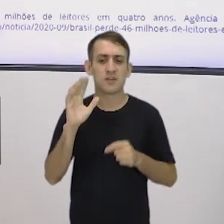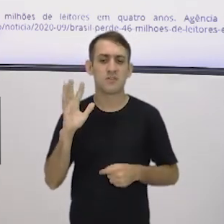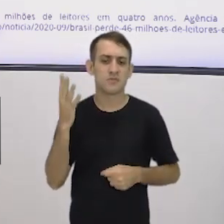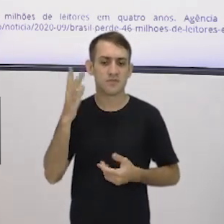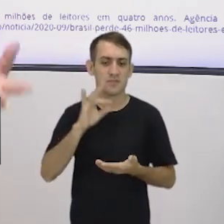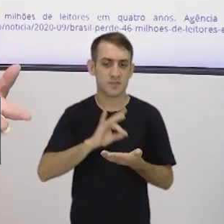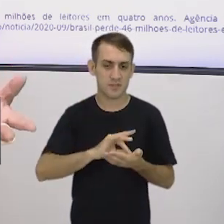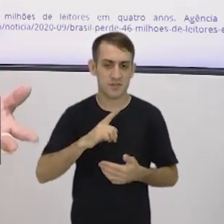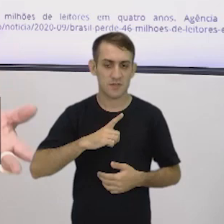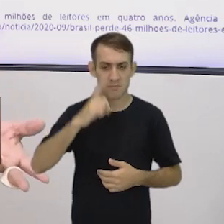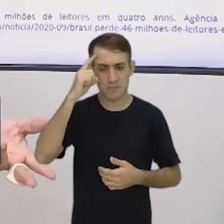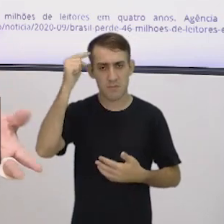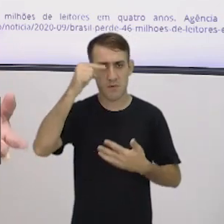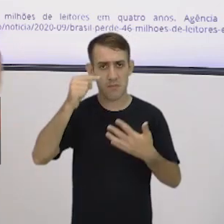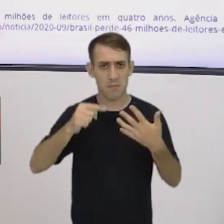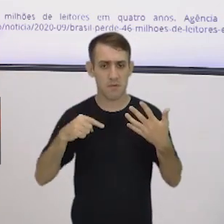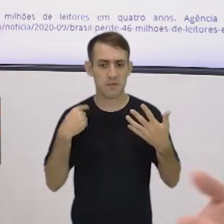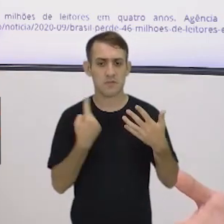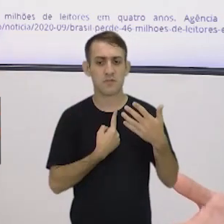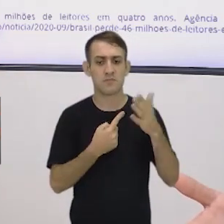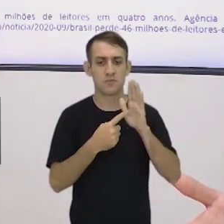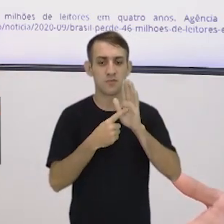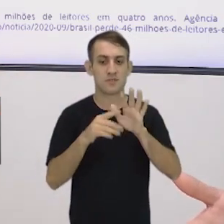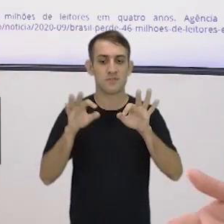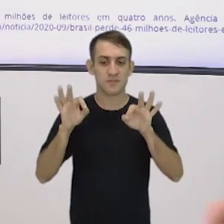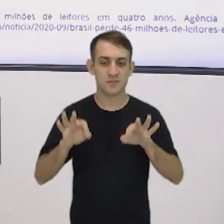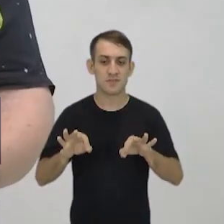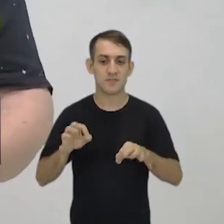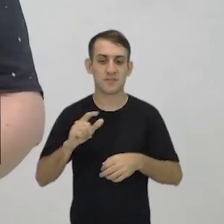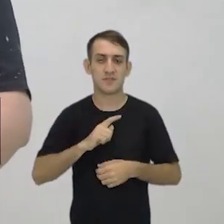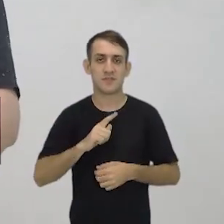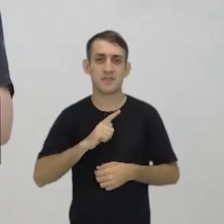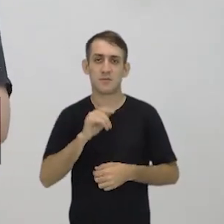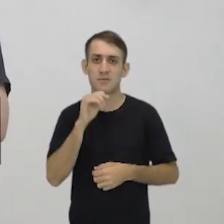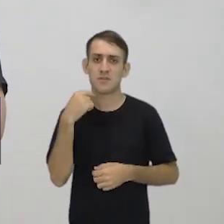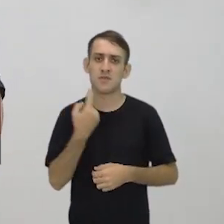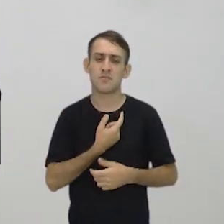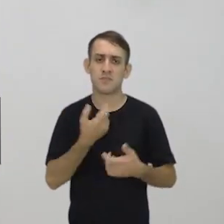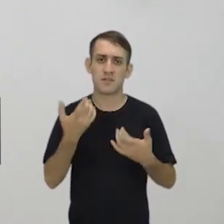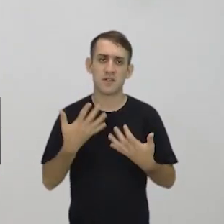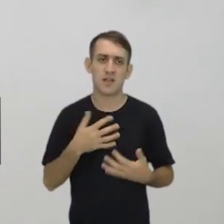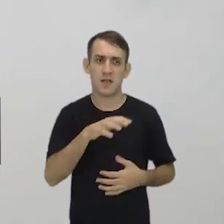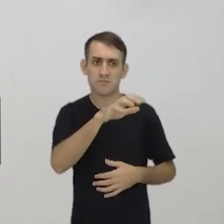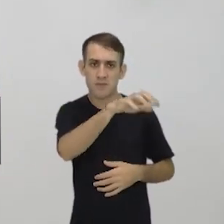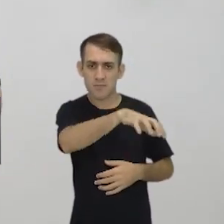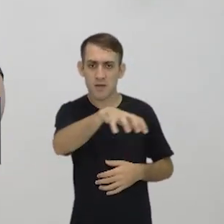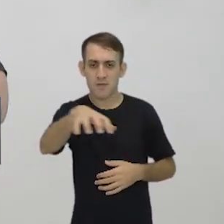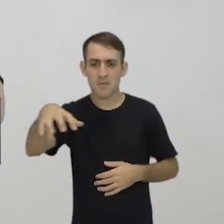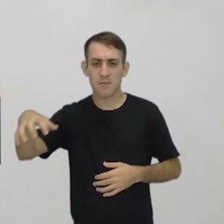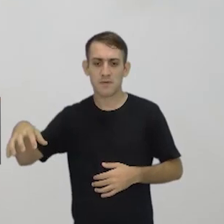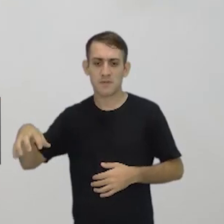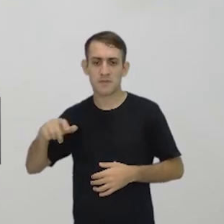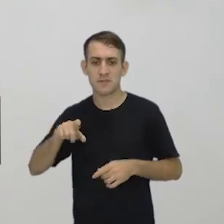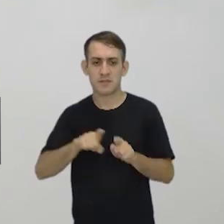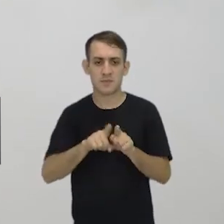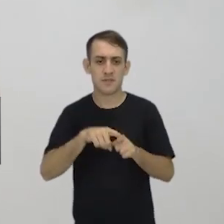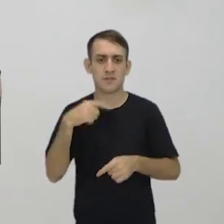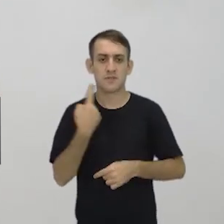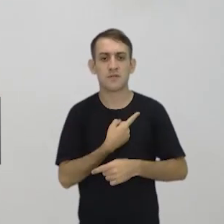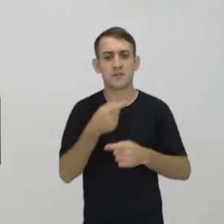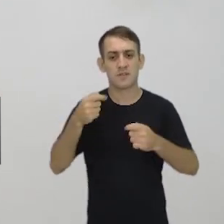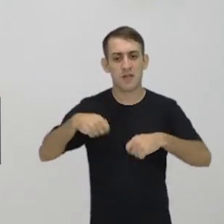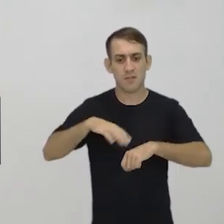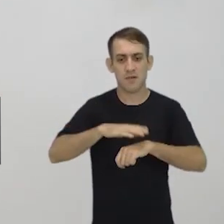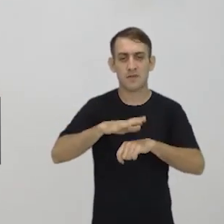São hipóteses que a gente vai levantando, né? Interessante, a gente falou das classes, a gente pode falar de regiões também, sim, né? Por região, a gente pode fazer um